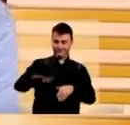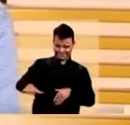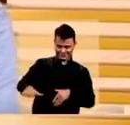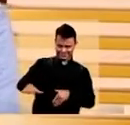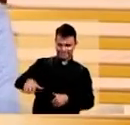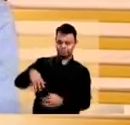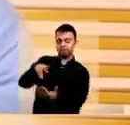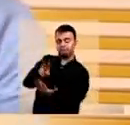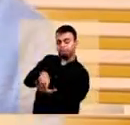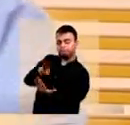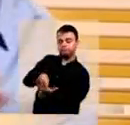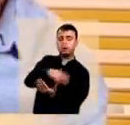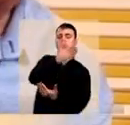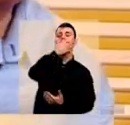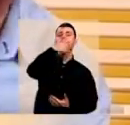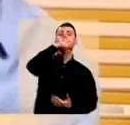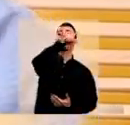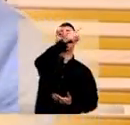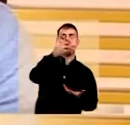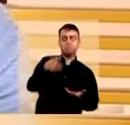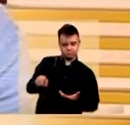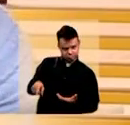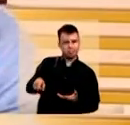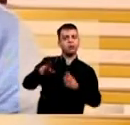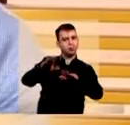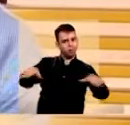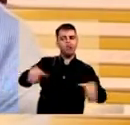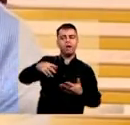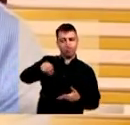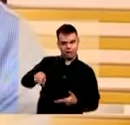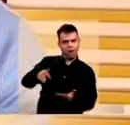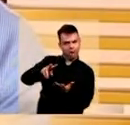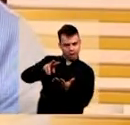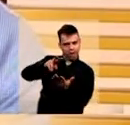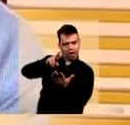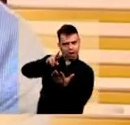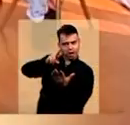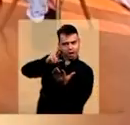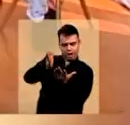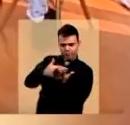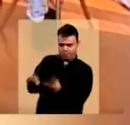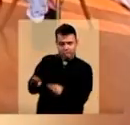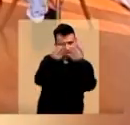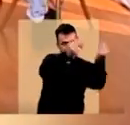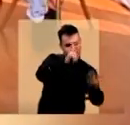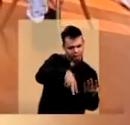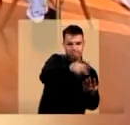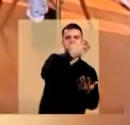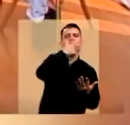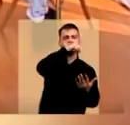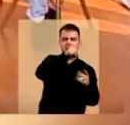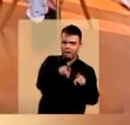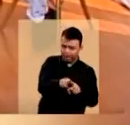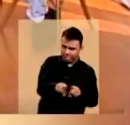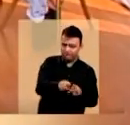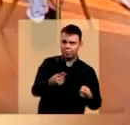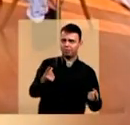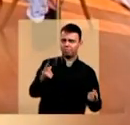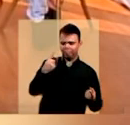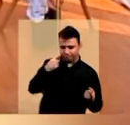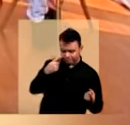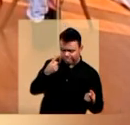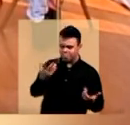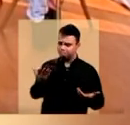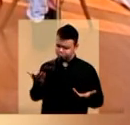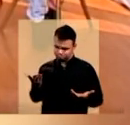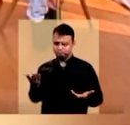a criança está lendo, o pai também deve ler os livrinhos das crianças também. Entender o universo dela, né? É isso, para entender